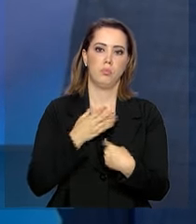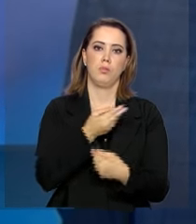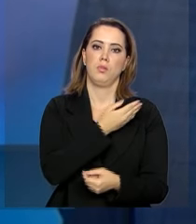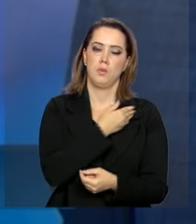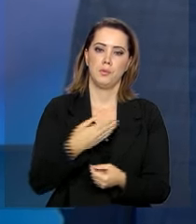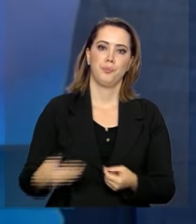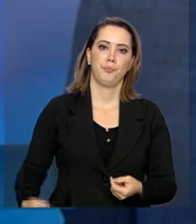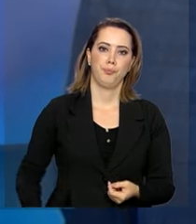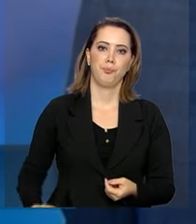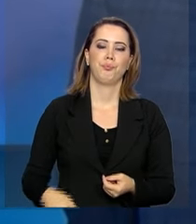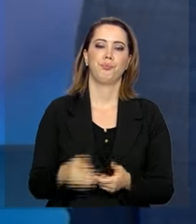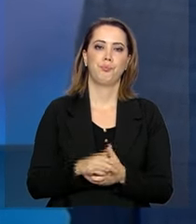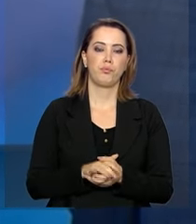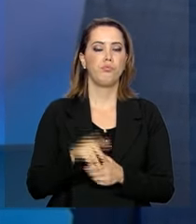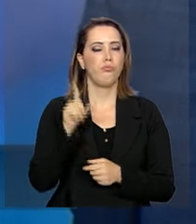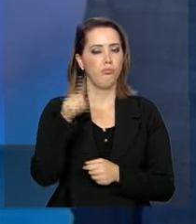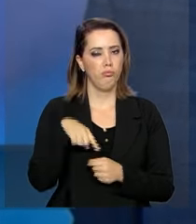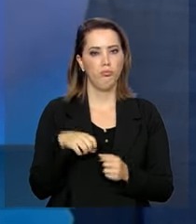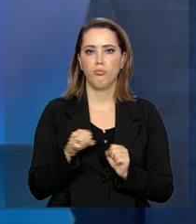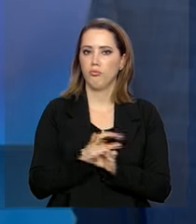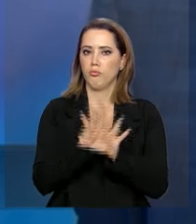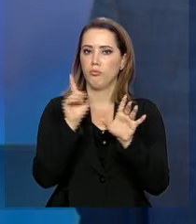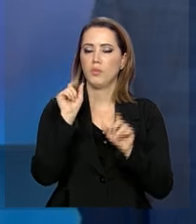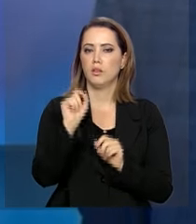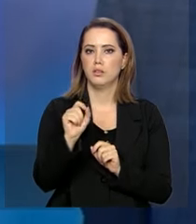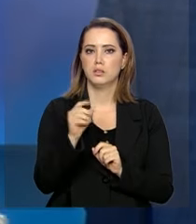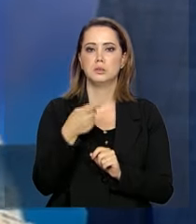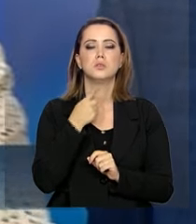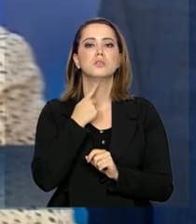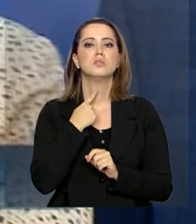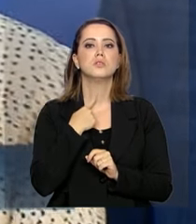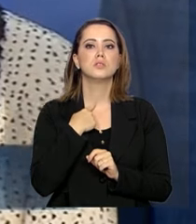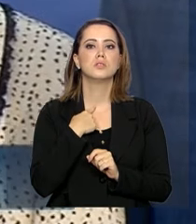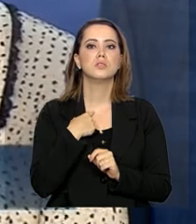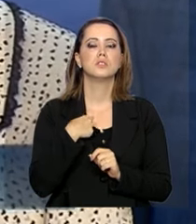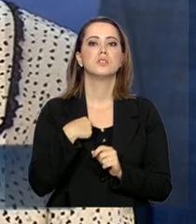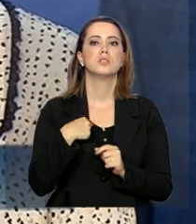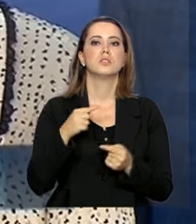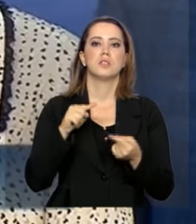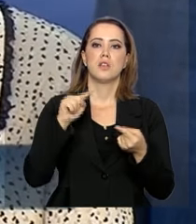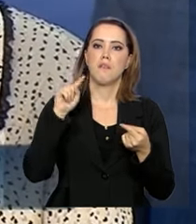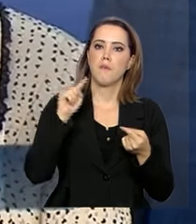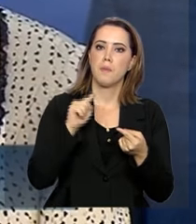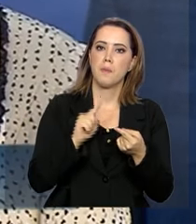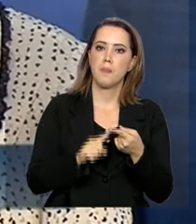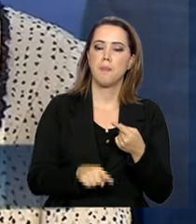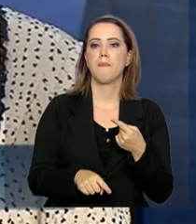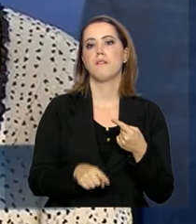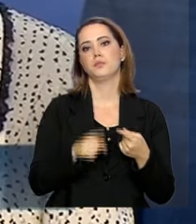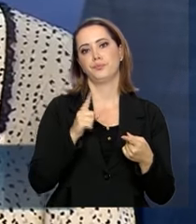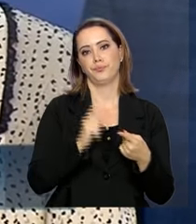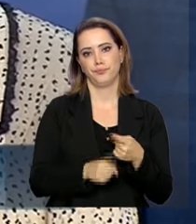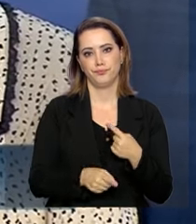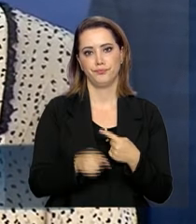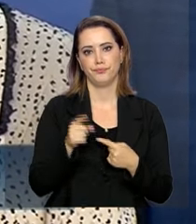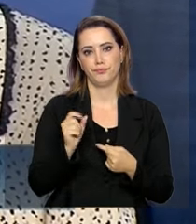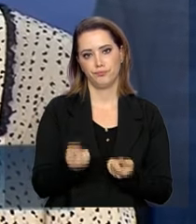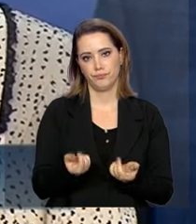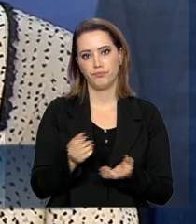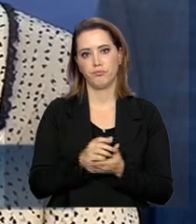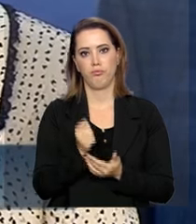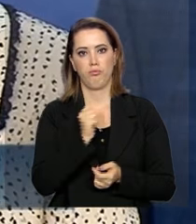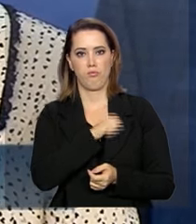governo. Provavelmente, pelo desejo de vingança, pelo imoral e mesquinho desejo de